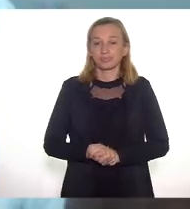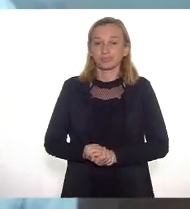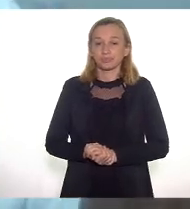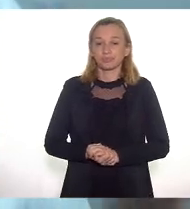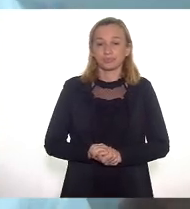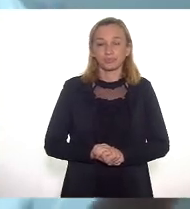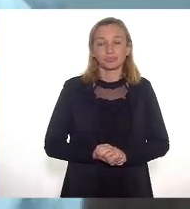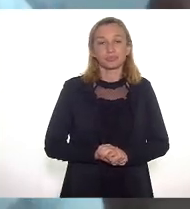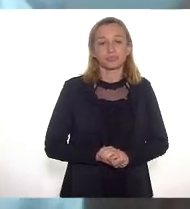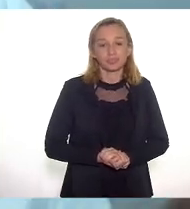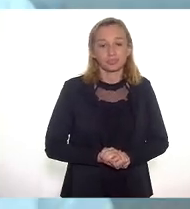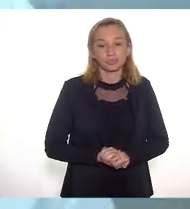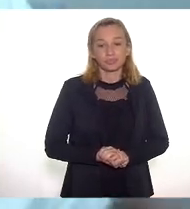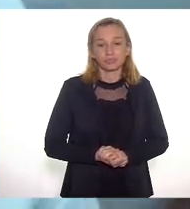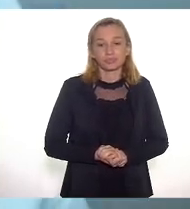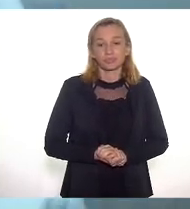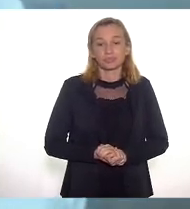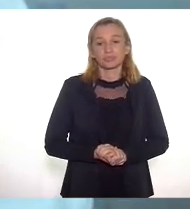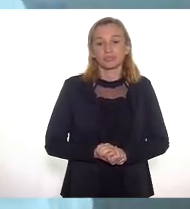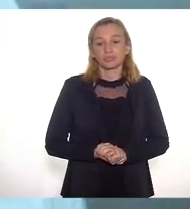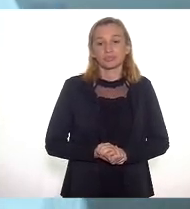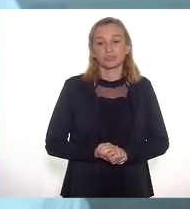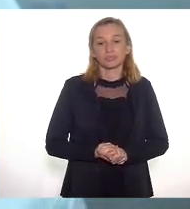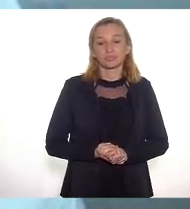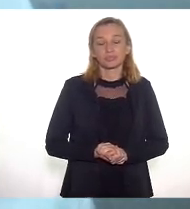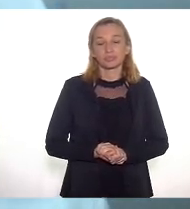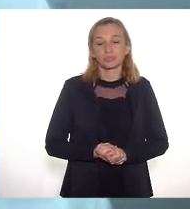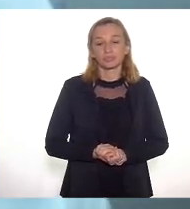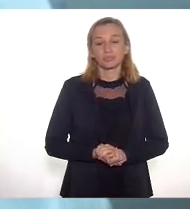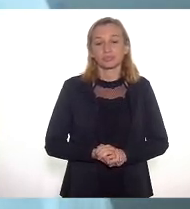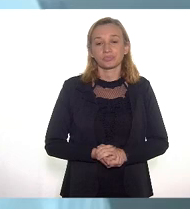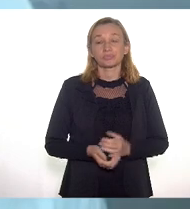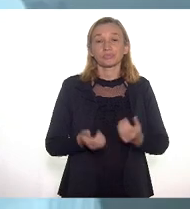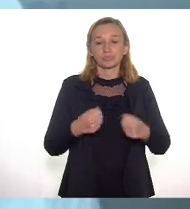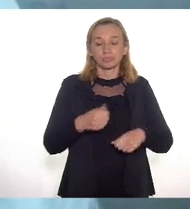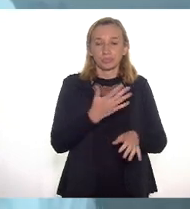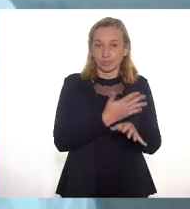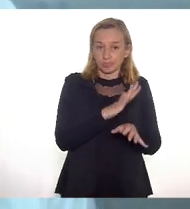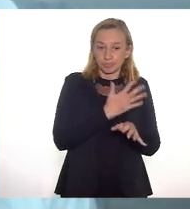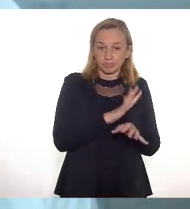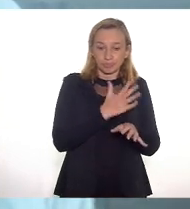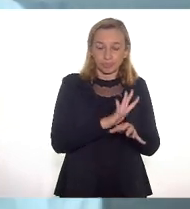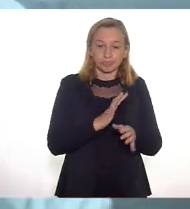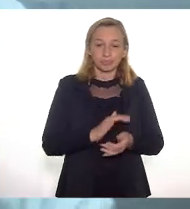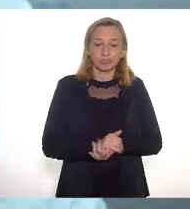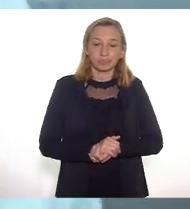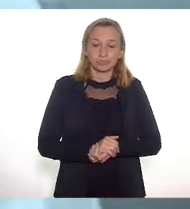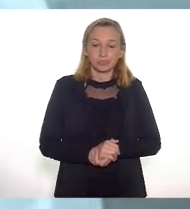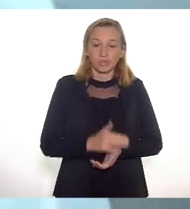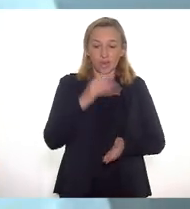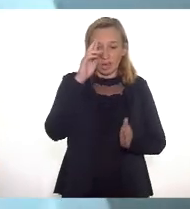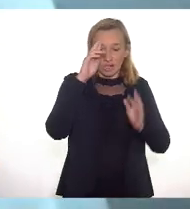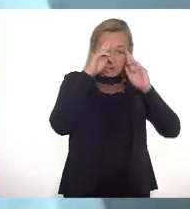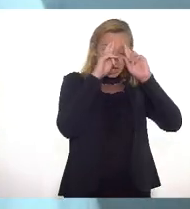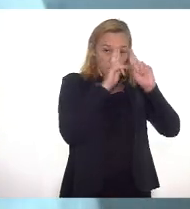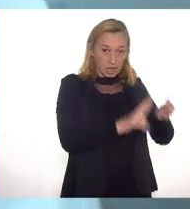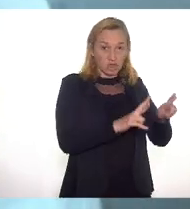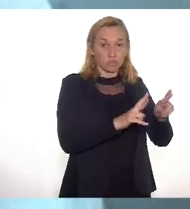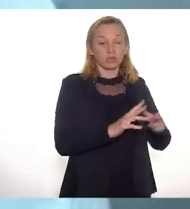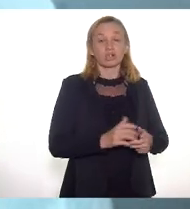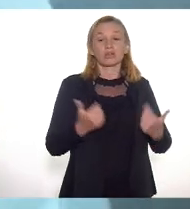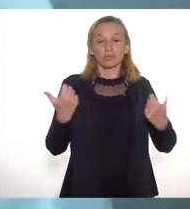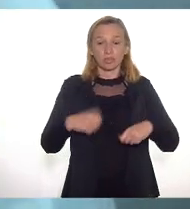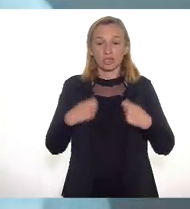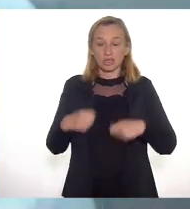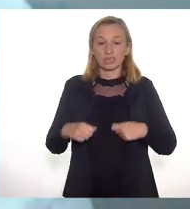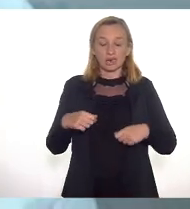têm que fazer valer no meio jurídico. Elas têm que ser, na prática, serem respeitadas. A gente precisa